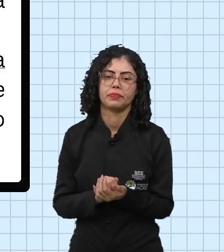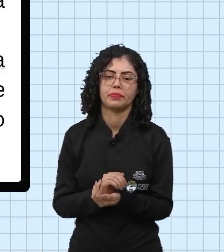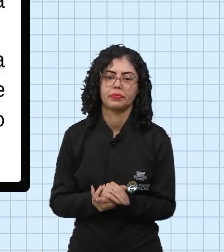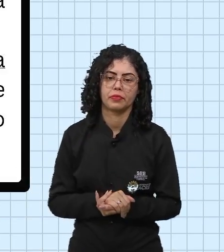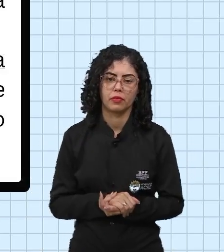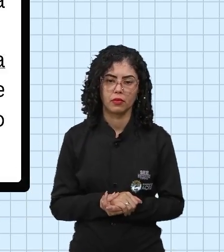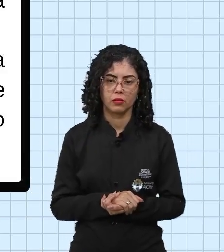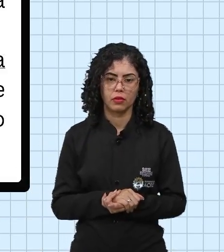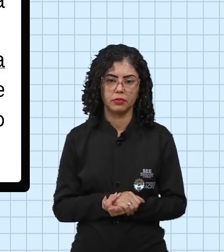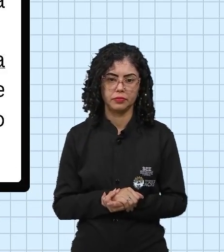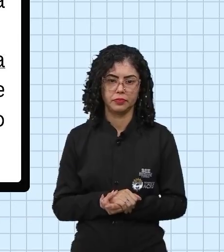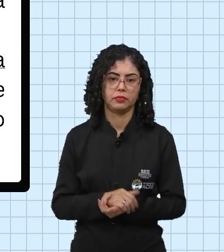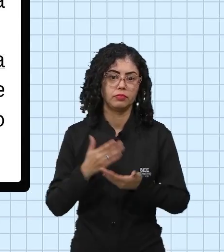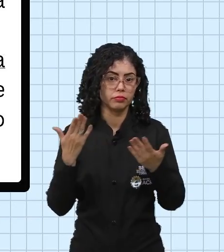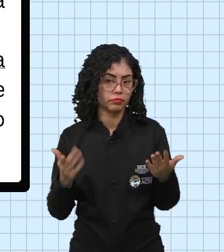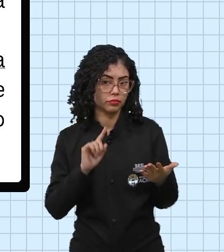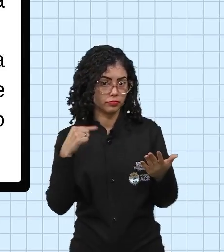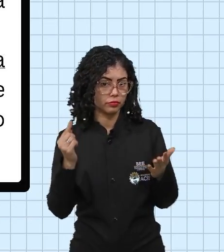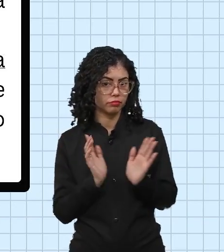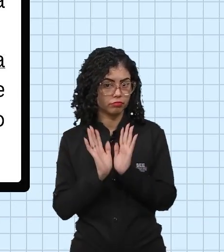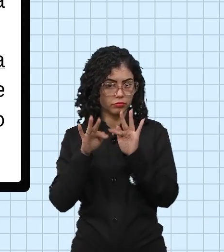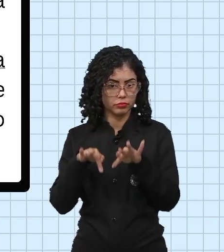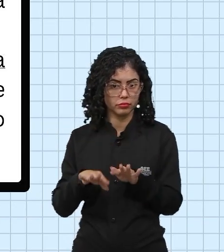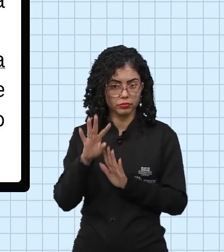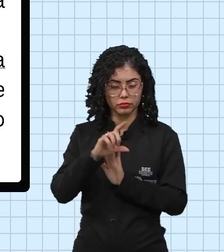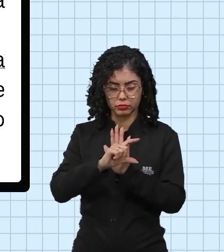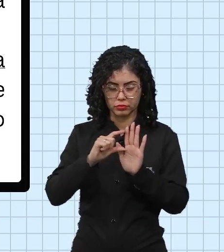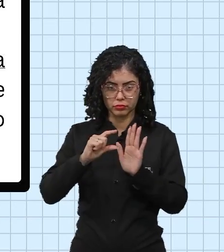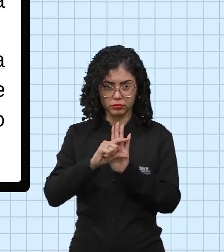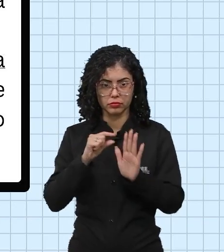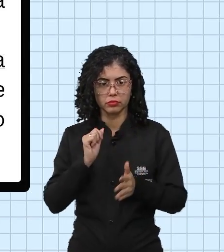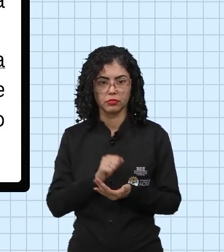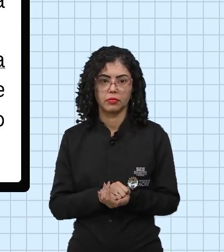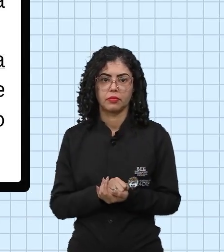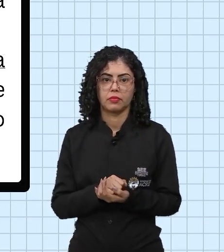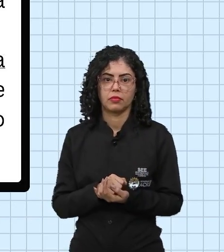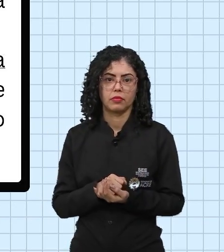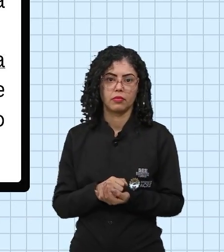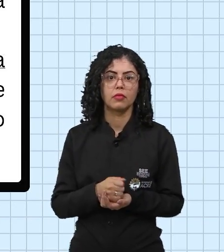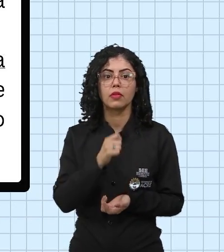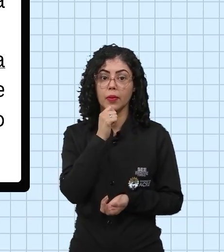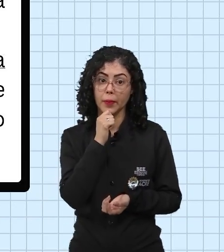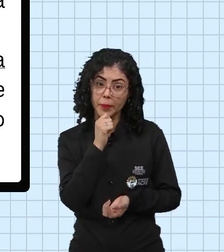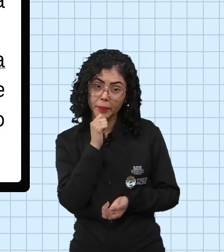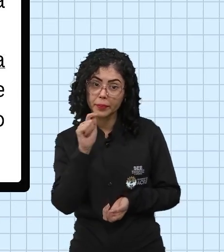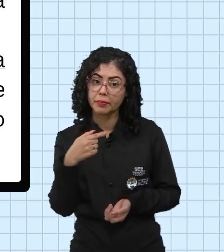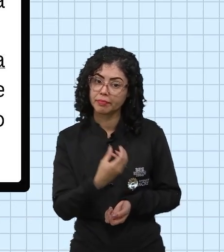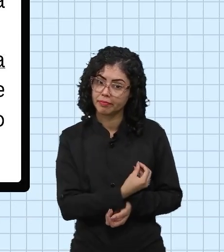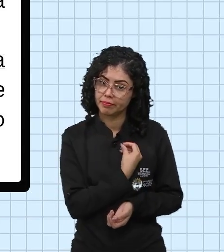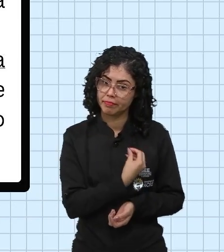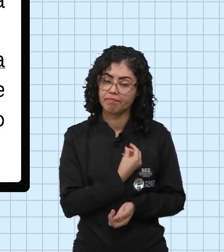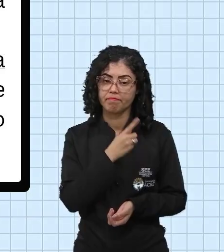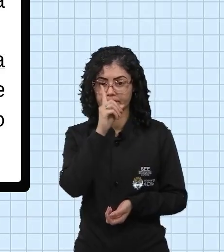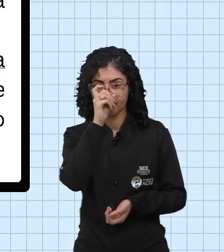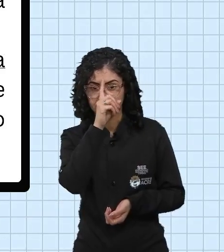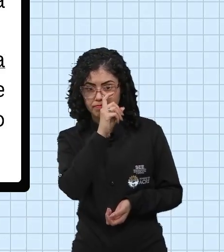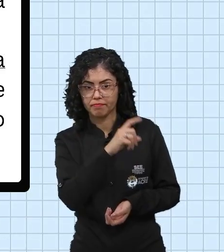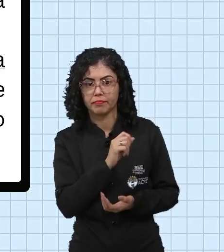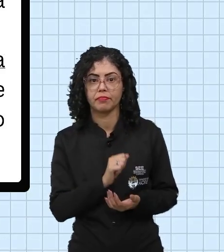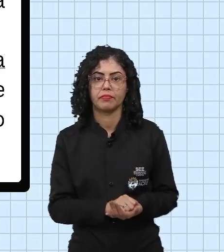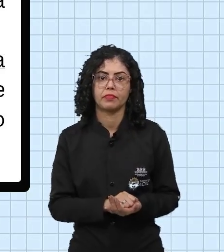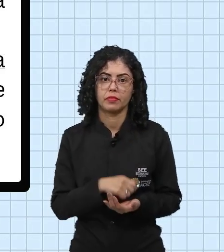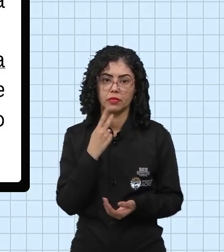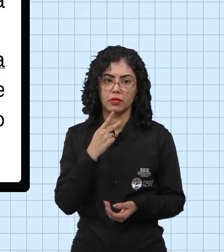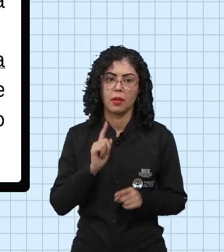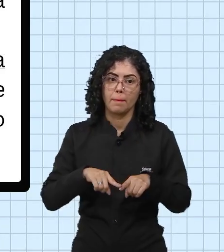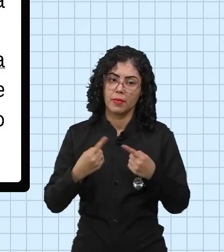laços afetivos. Porque lá no finalzinho do trecho, olha só o que ele diz. Apesar daquela vida ser dura e seca, ele